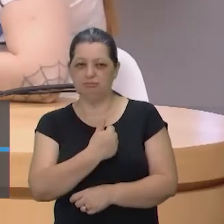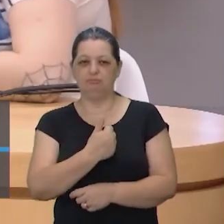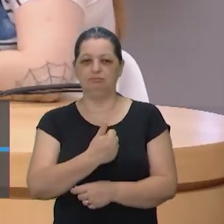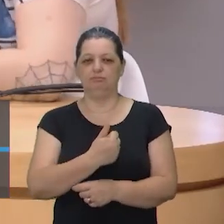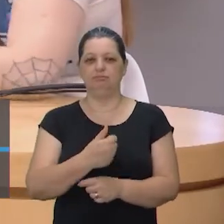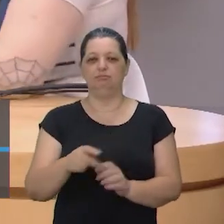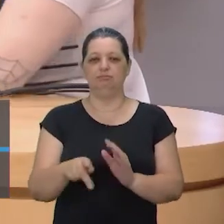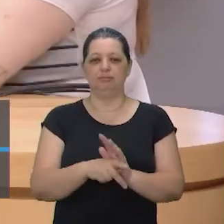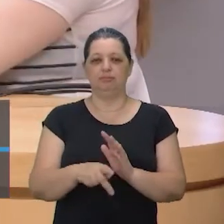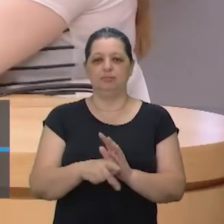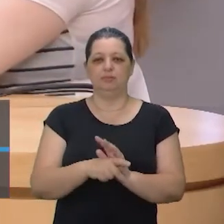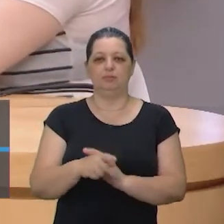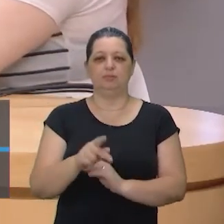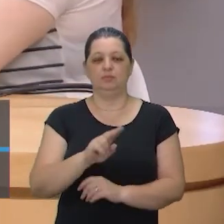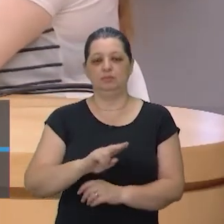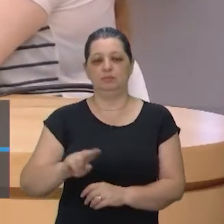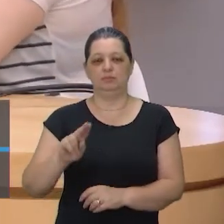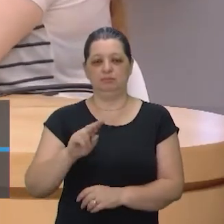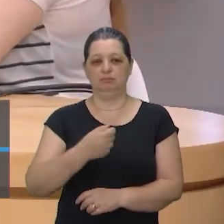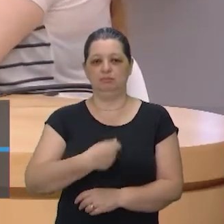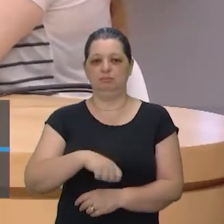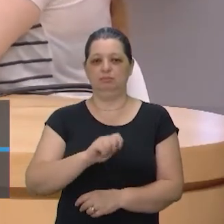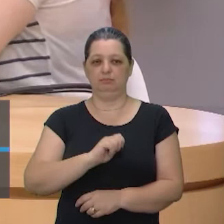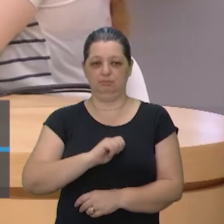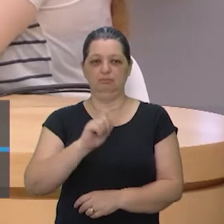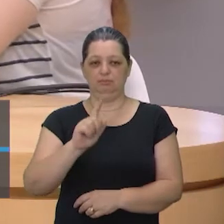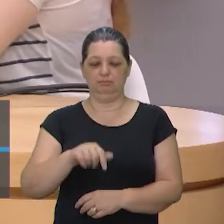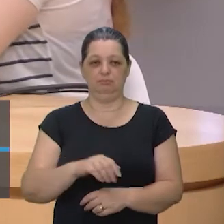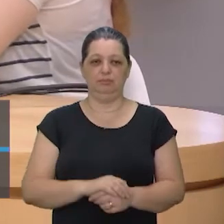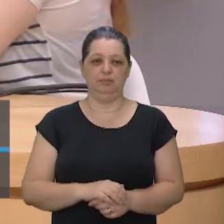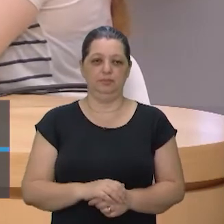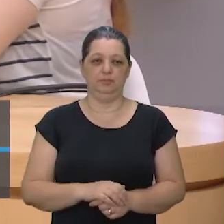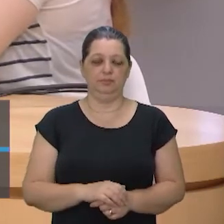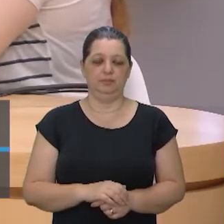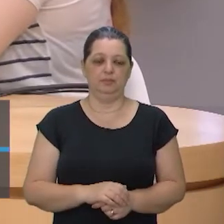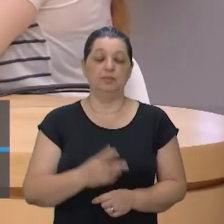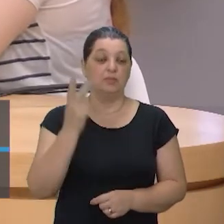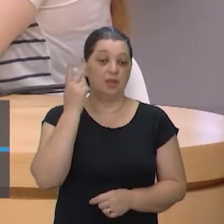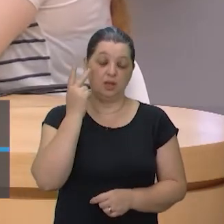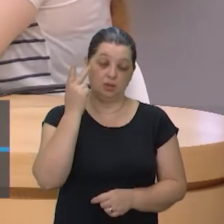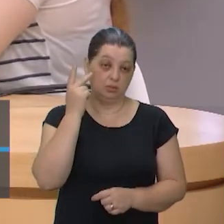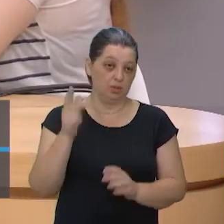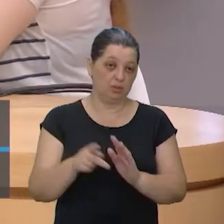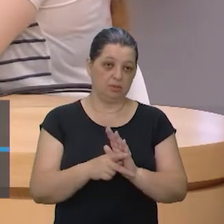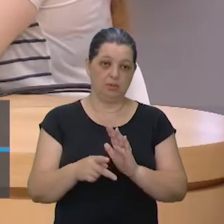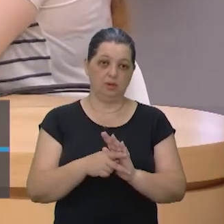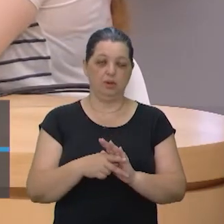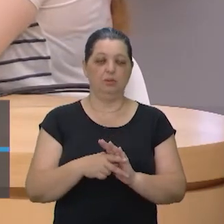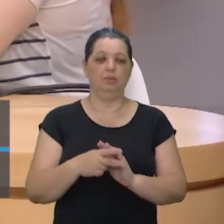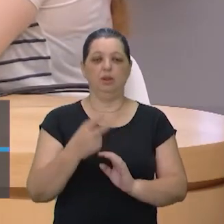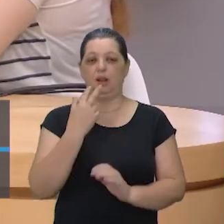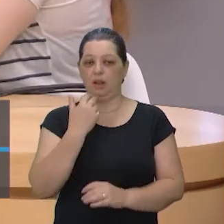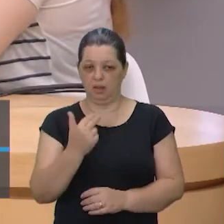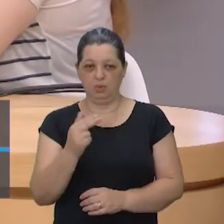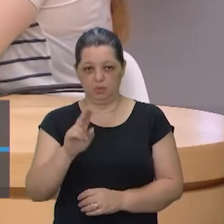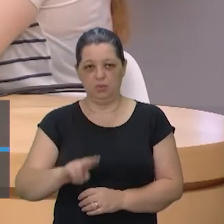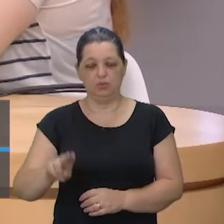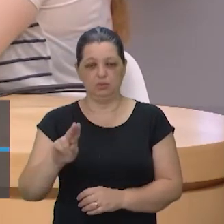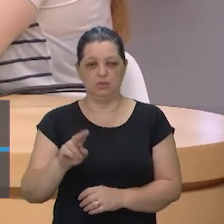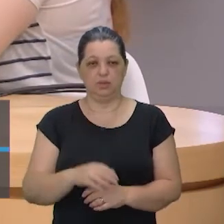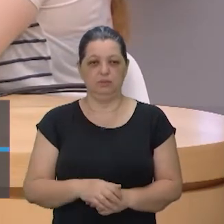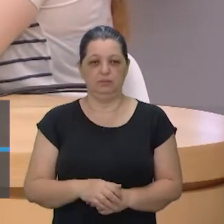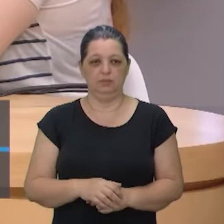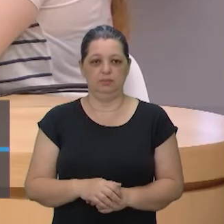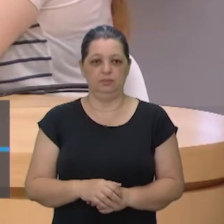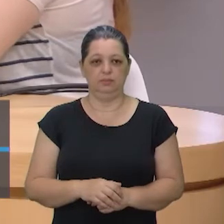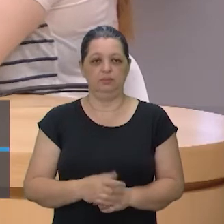Andalucia. Andalucia. É muito comum, então, essas expressões foram incorporadas e do